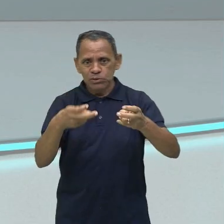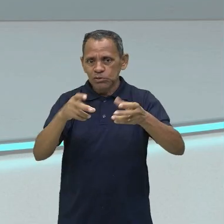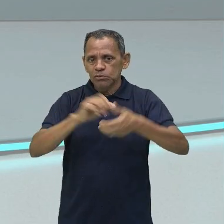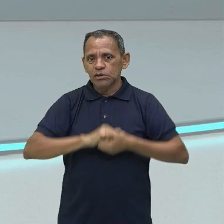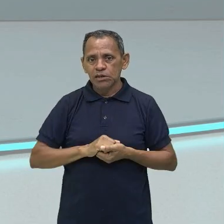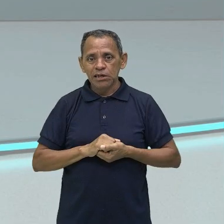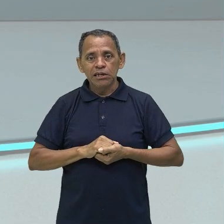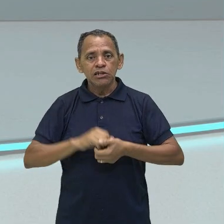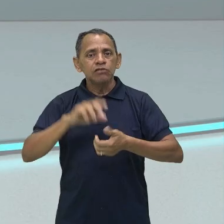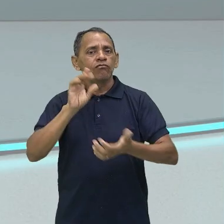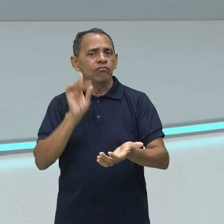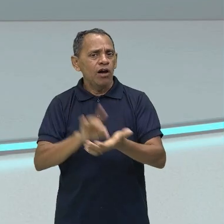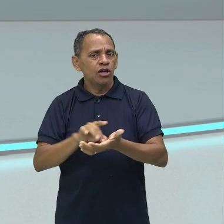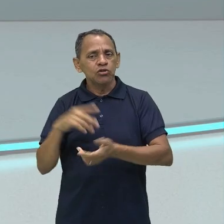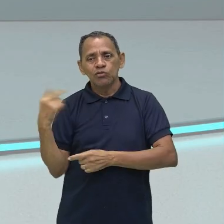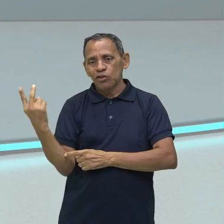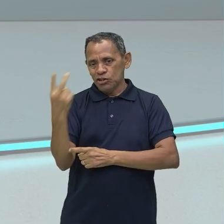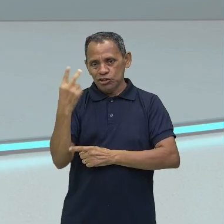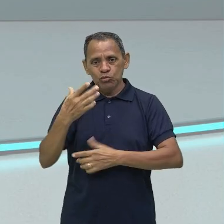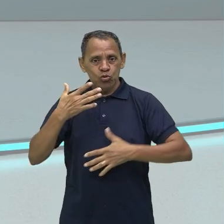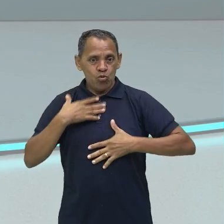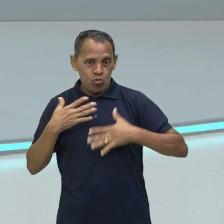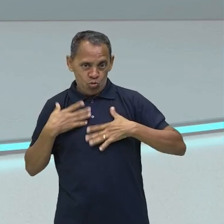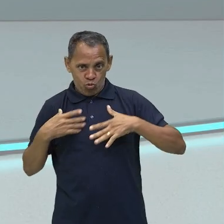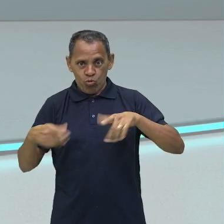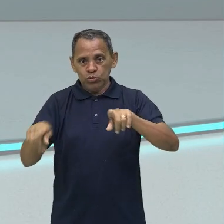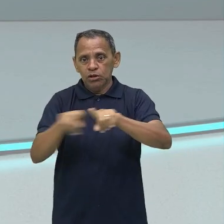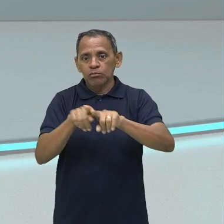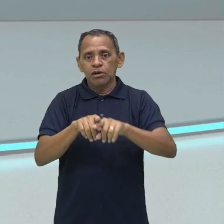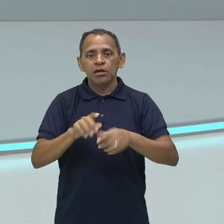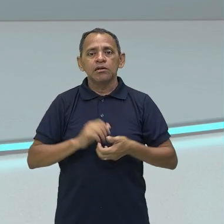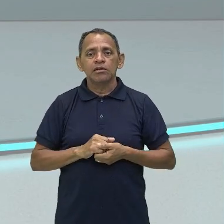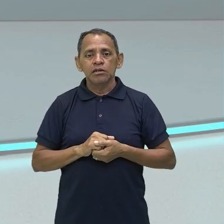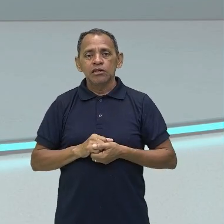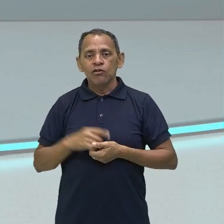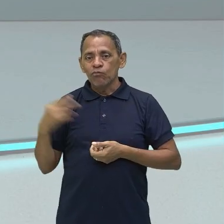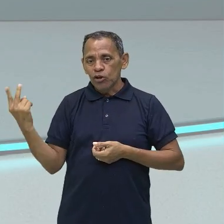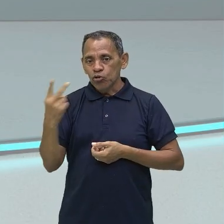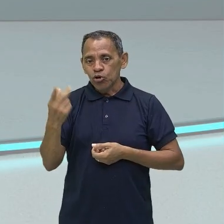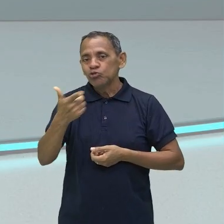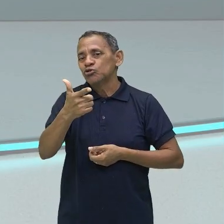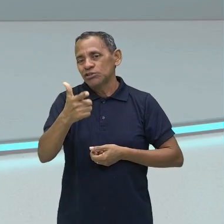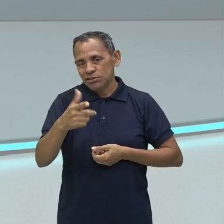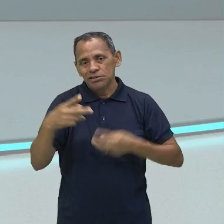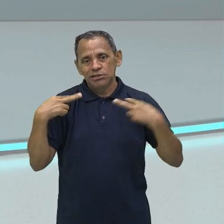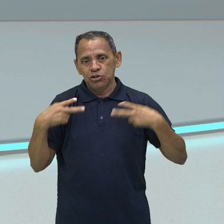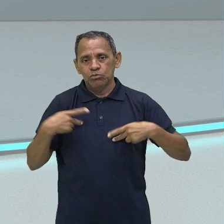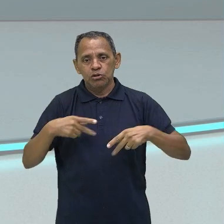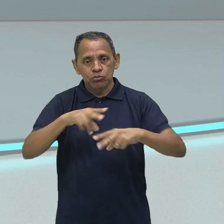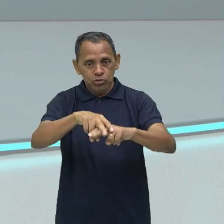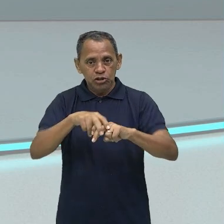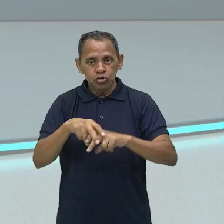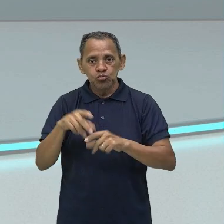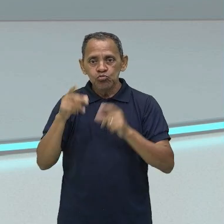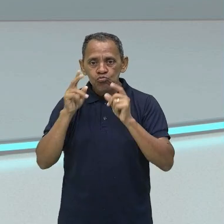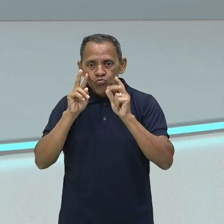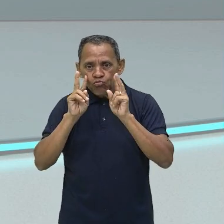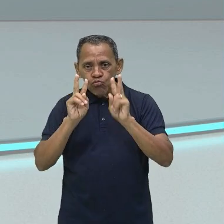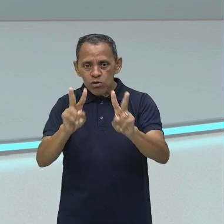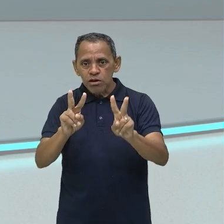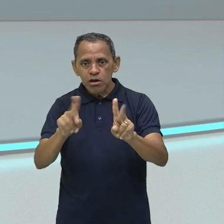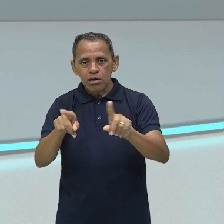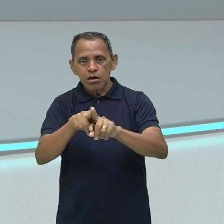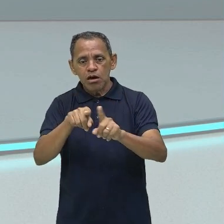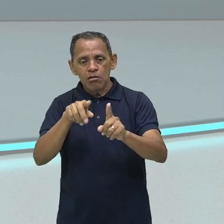valorizando somente o corpo, mas também não valorizando o ser humano. Por isso, vem comigo observar que a gente